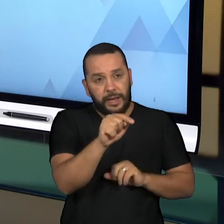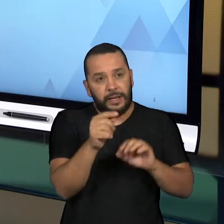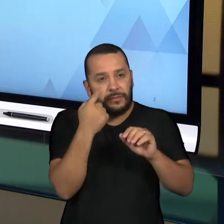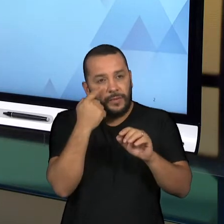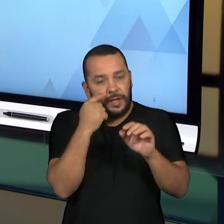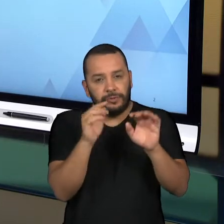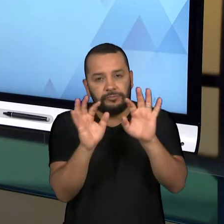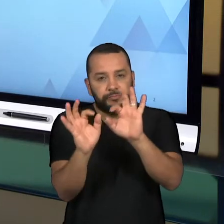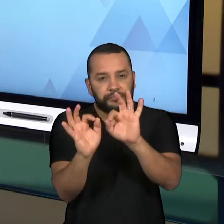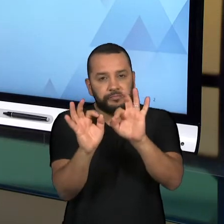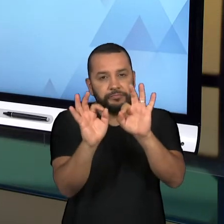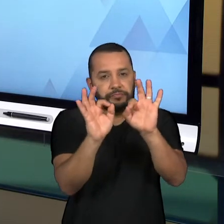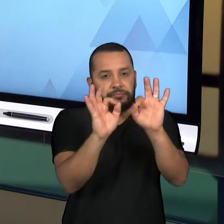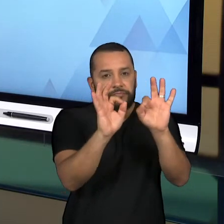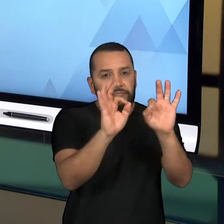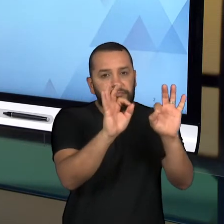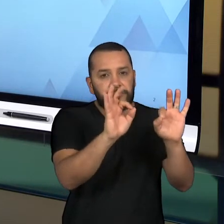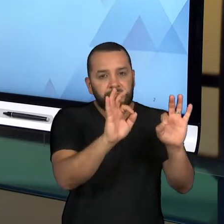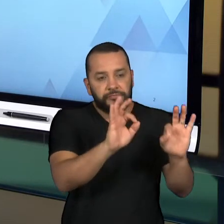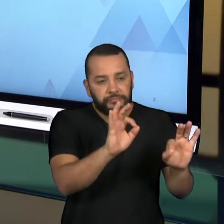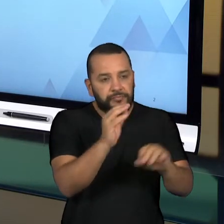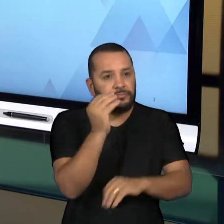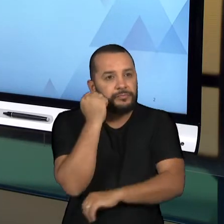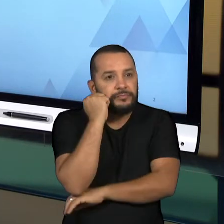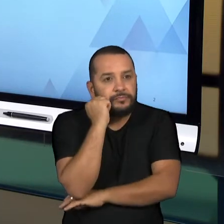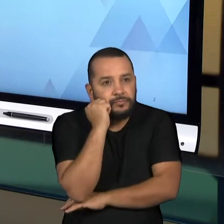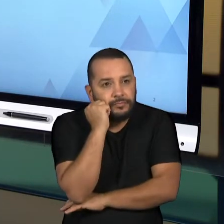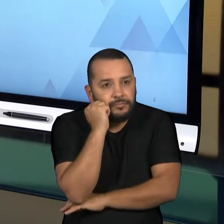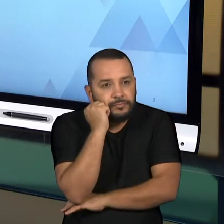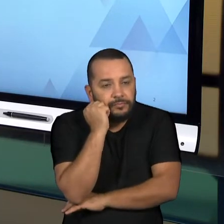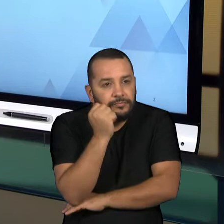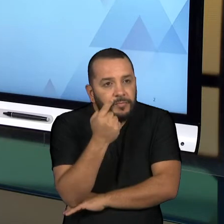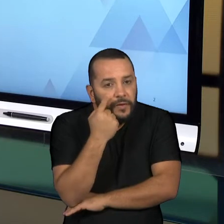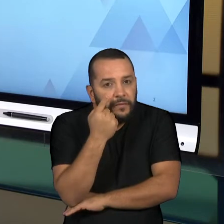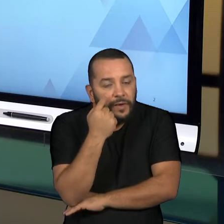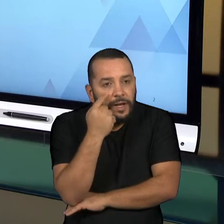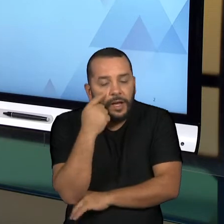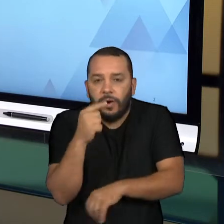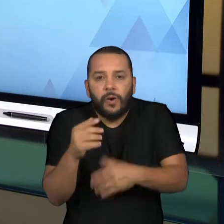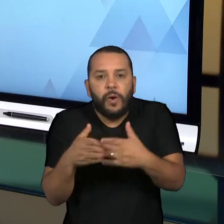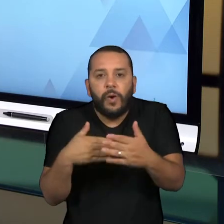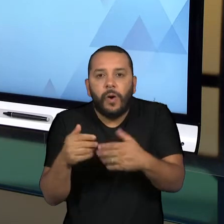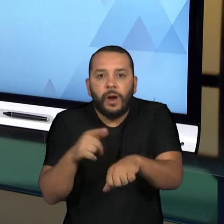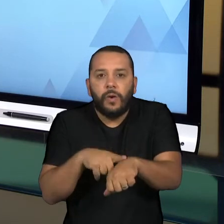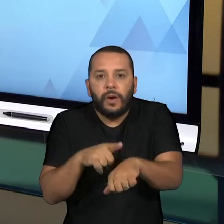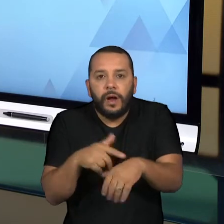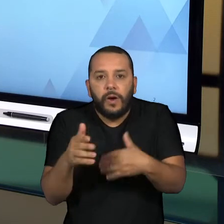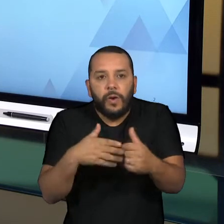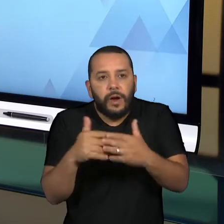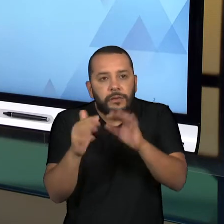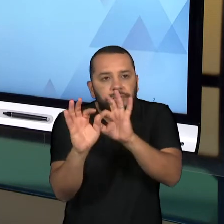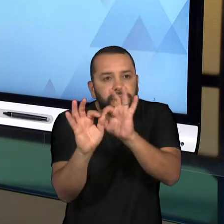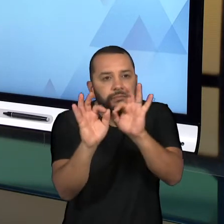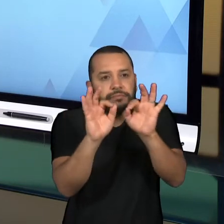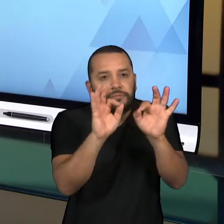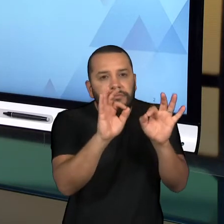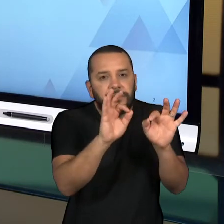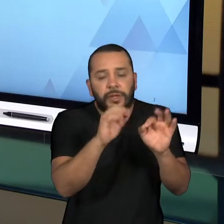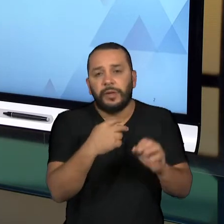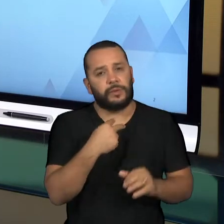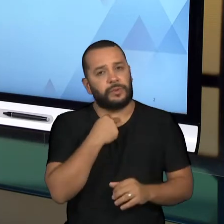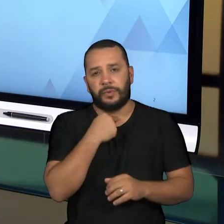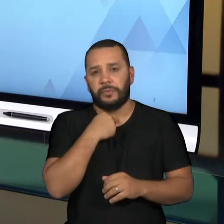aula que está participando dessa aula em tempos diferentes em momentos diferentes para que ele não fique com